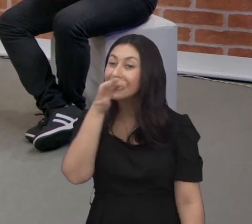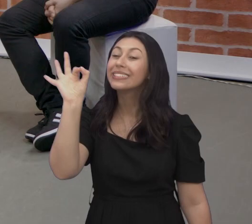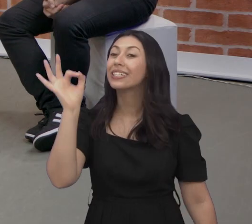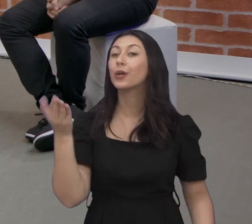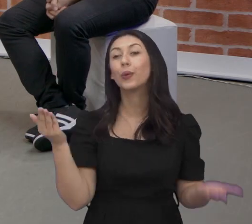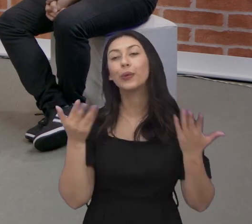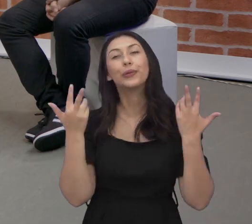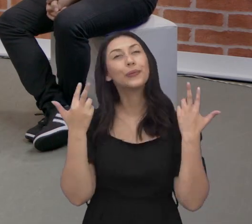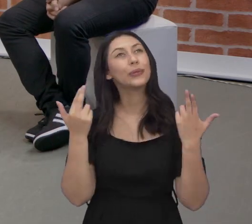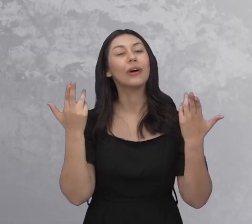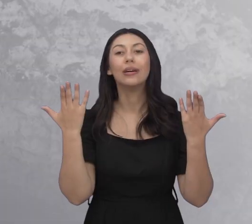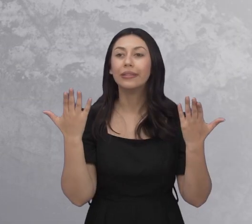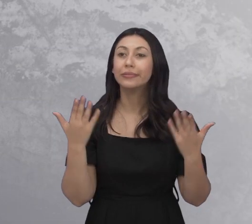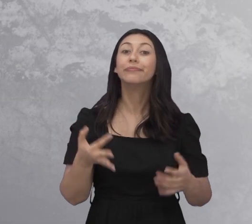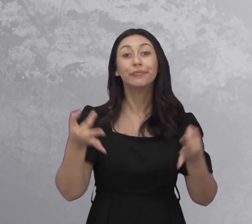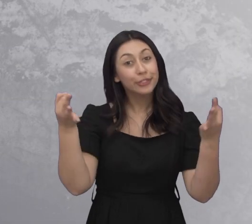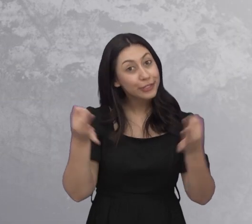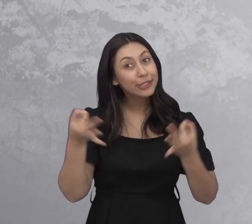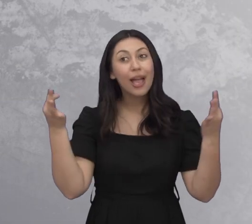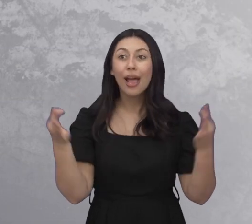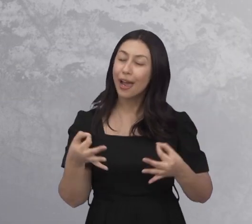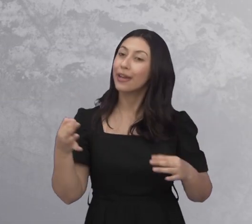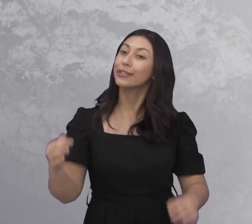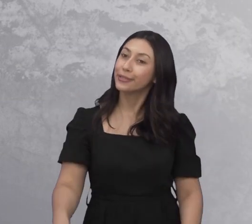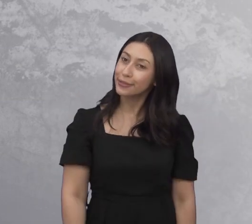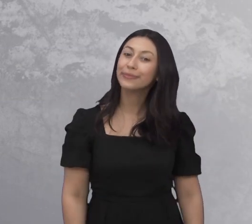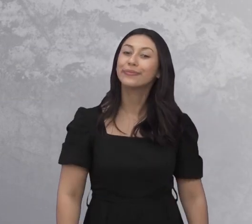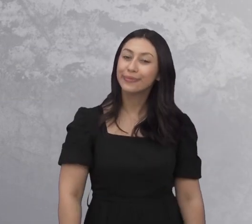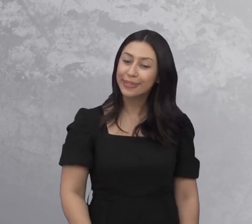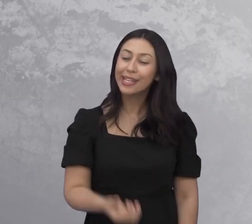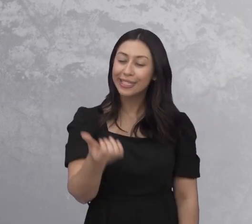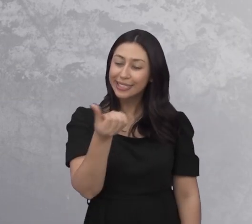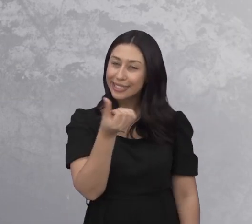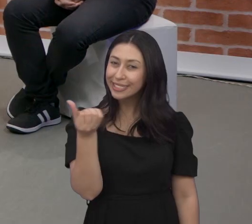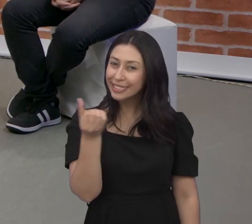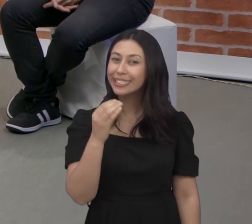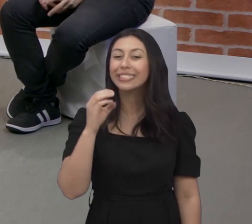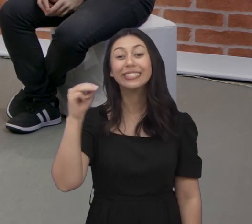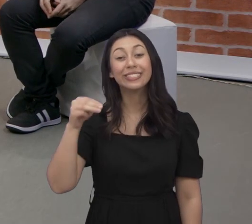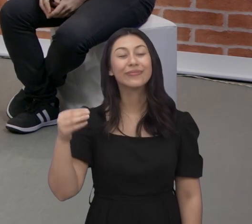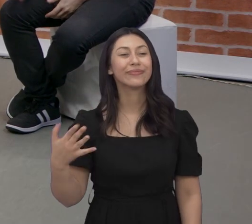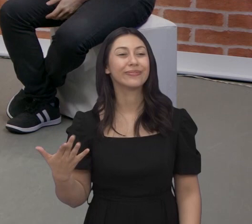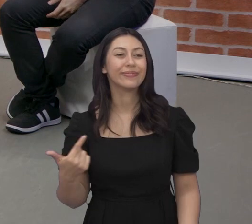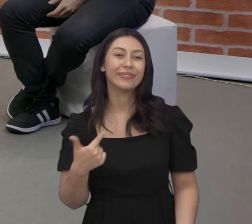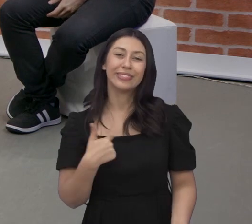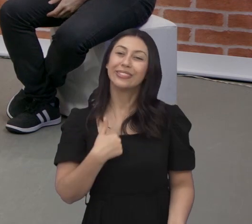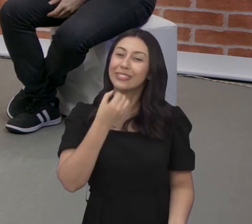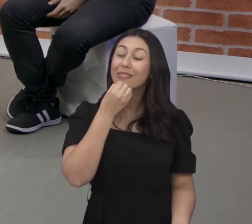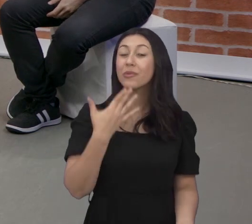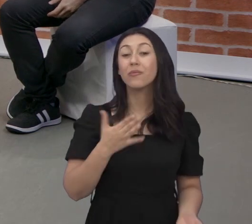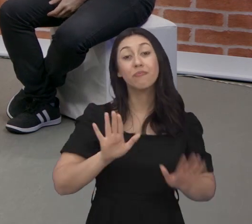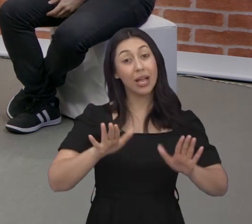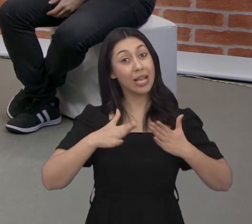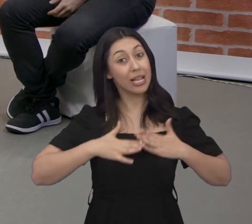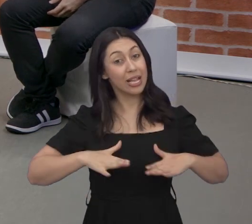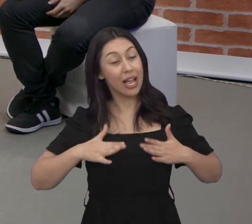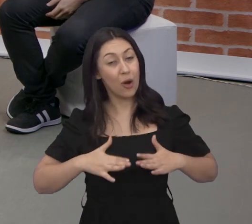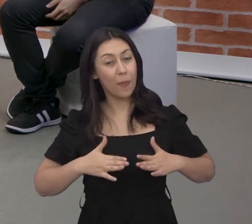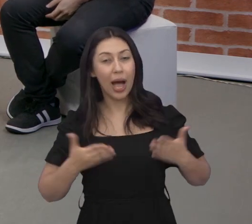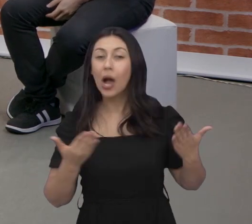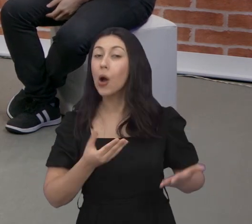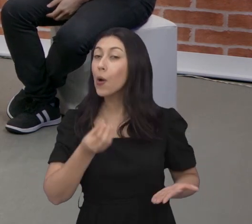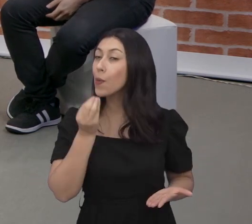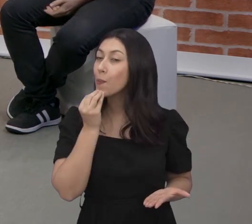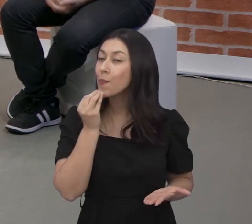bom. diferente. Ele acertou. Acertei? Você Aí, ó. 66 centímetros. Cara, eu tenho primor Mas do calma, chute. lá. Chegou a sua hora. Chegou a